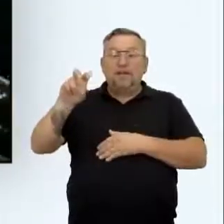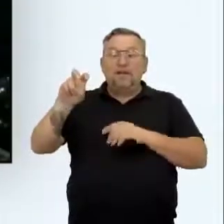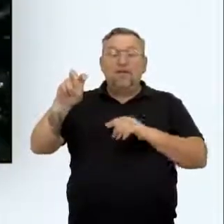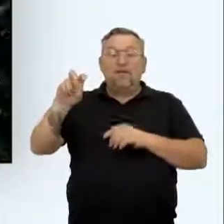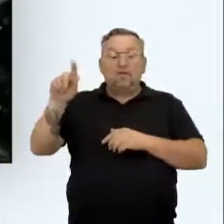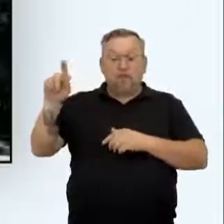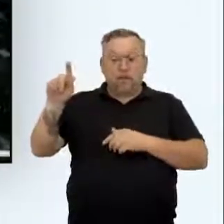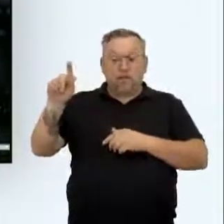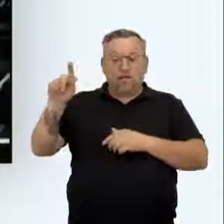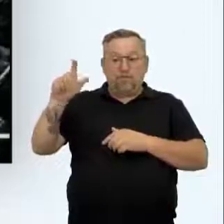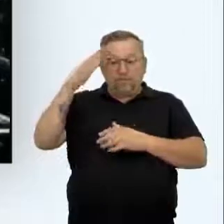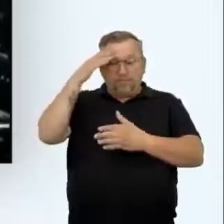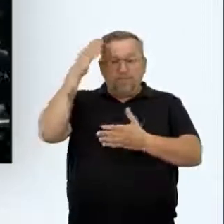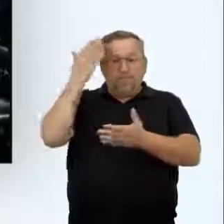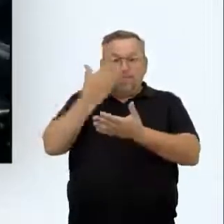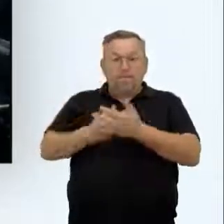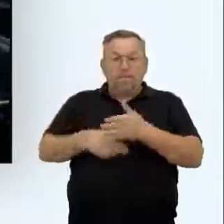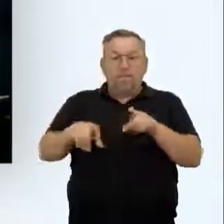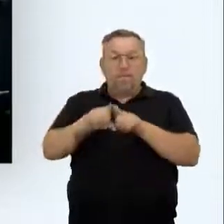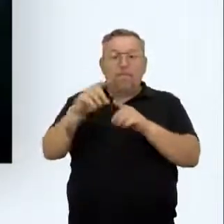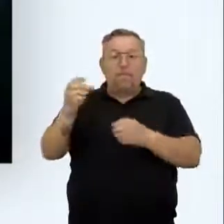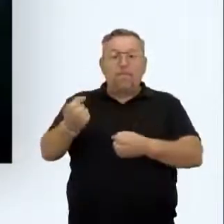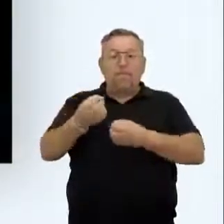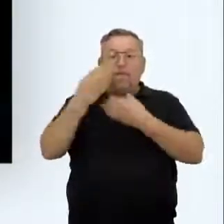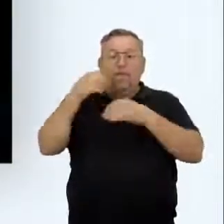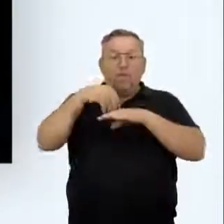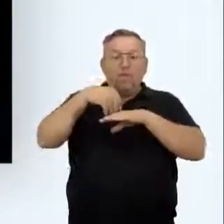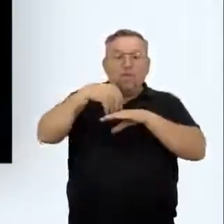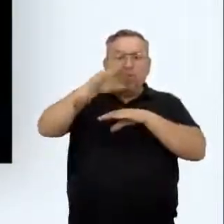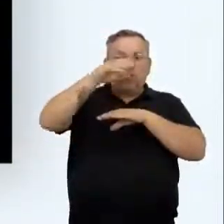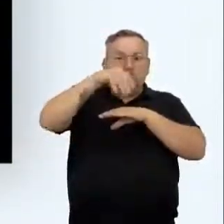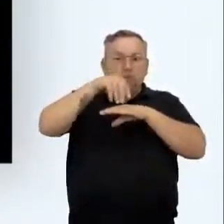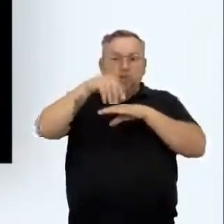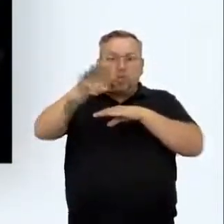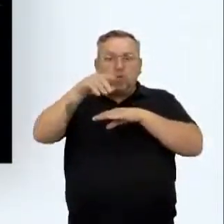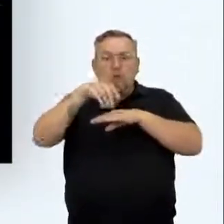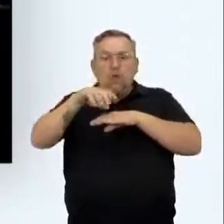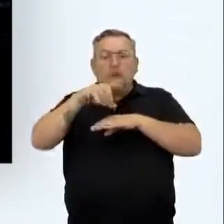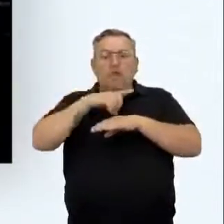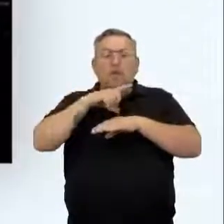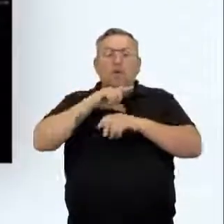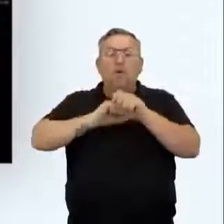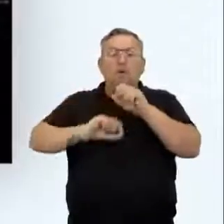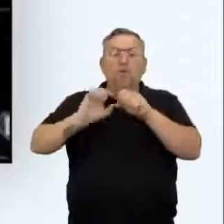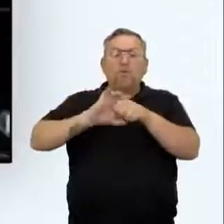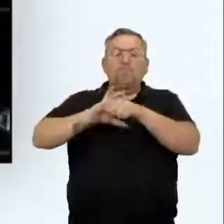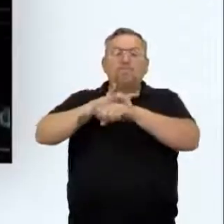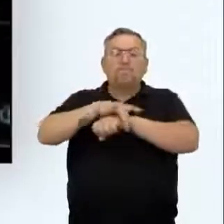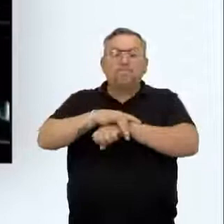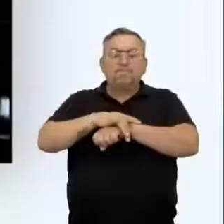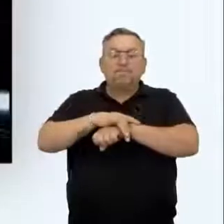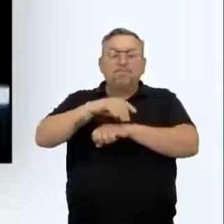tem uma confiabilidade que os dados que são transmitidos, ele tem uma segurança de que